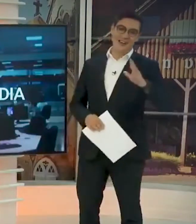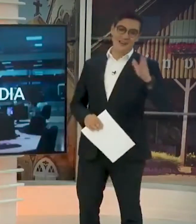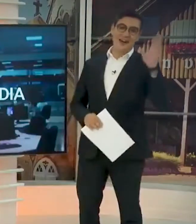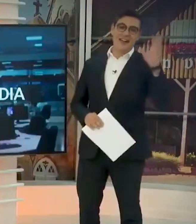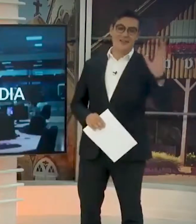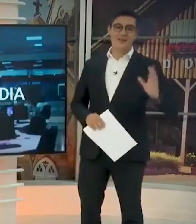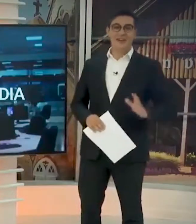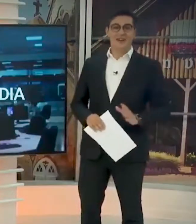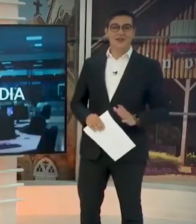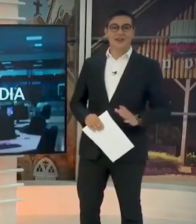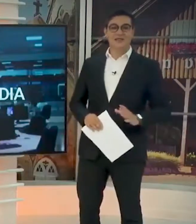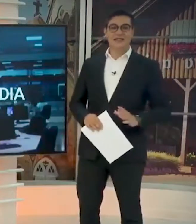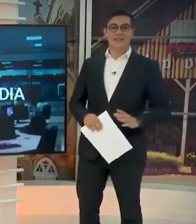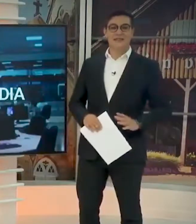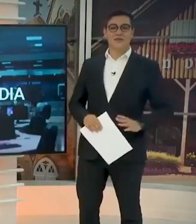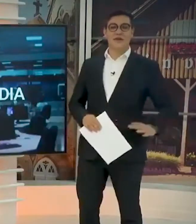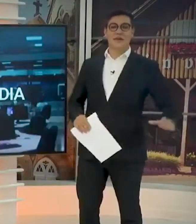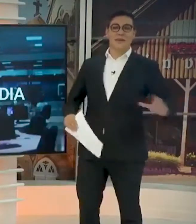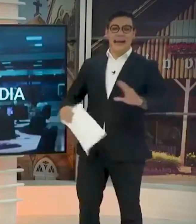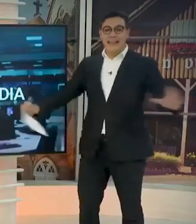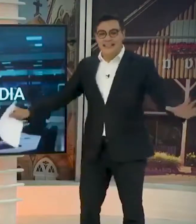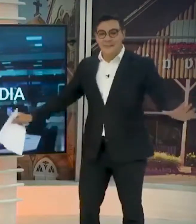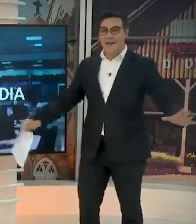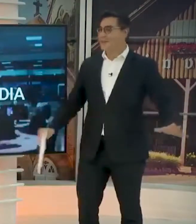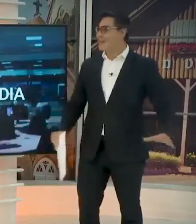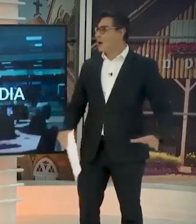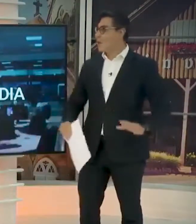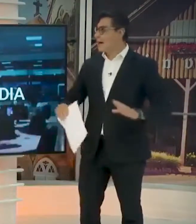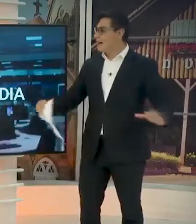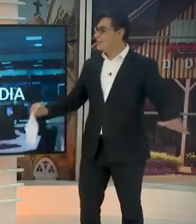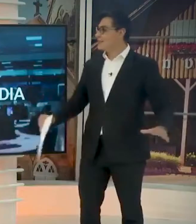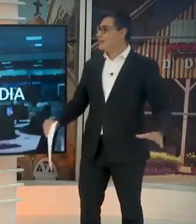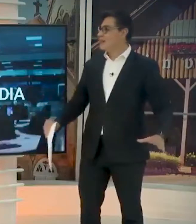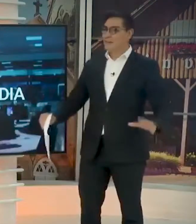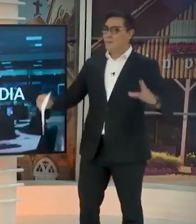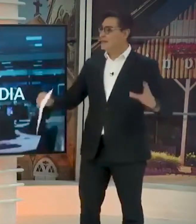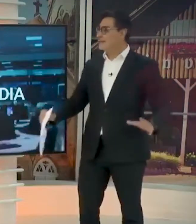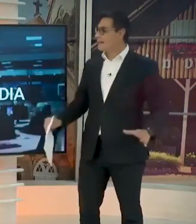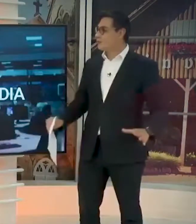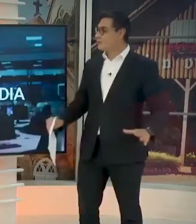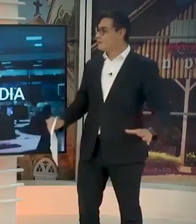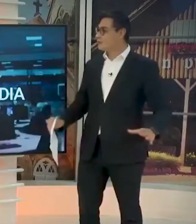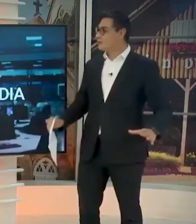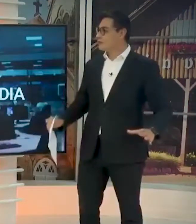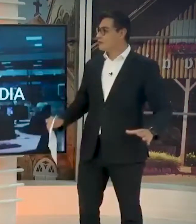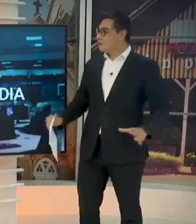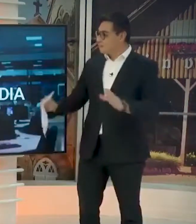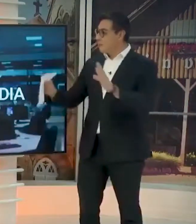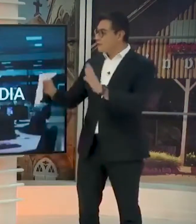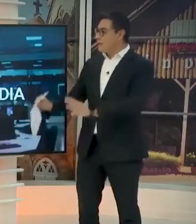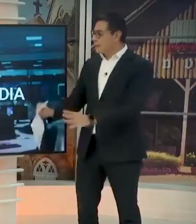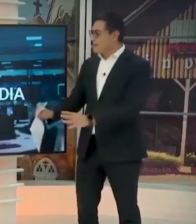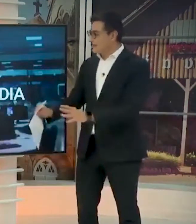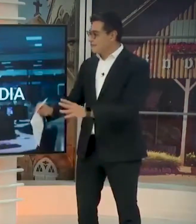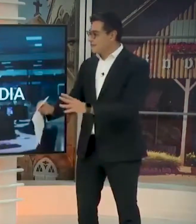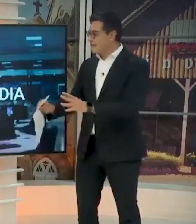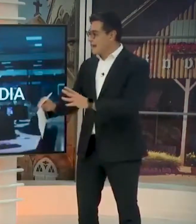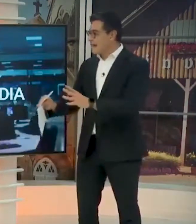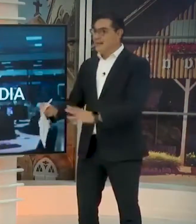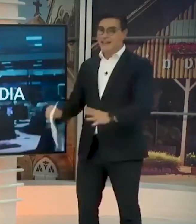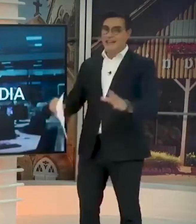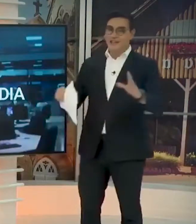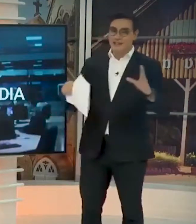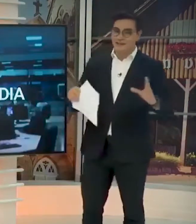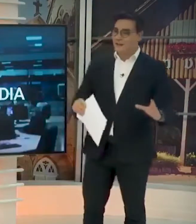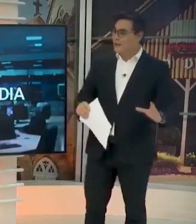nosso quadro, o nosso desafio Balança pra Geral, Balança Geral. Nós vamos pesar todo mundo. O povo de casa vai se